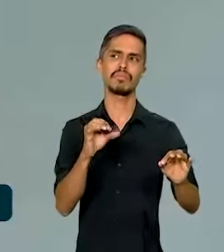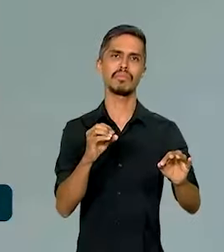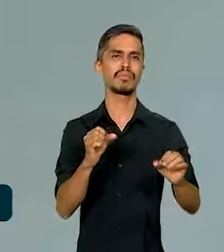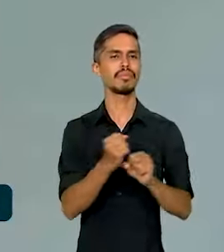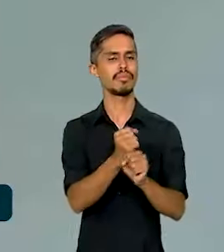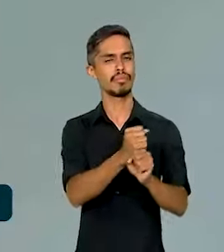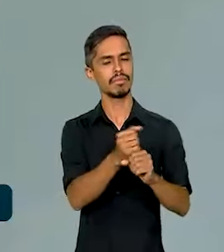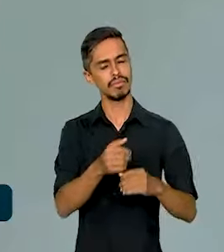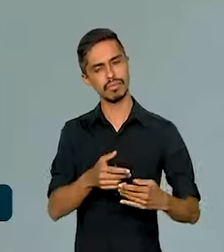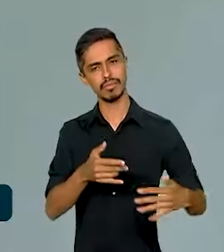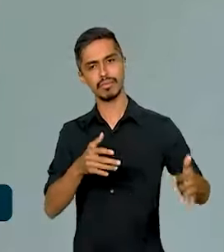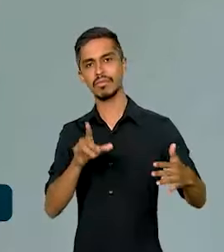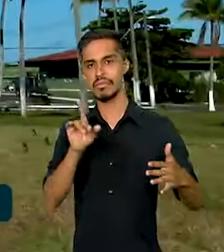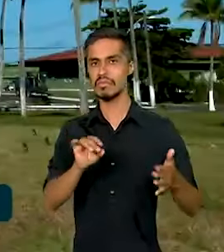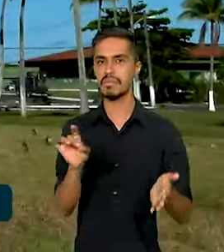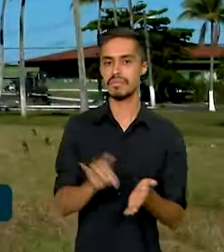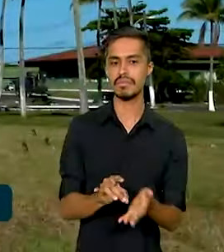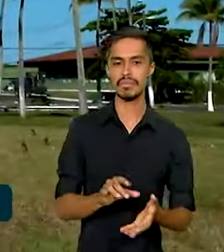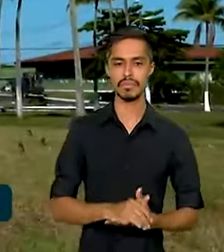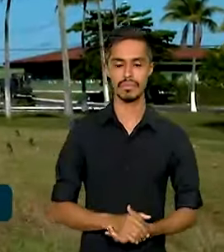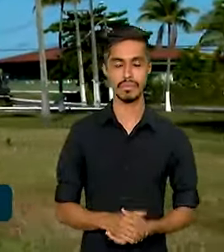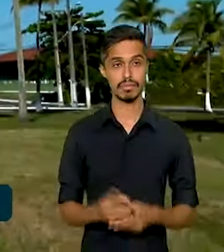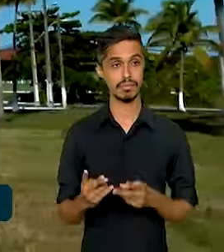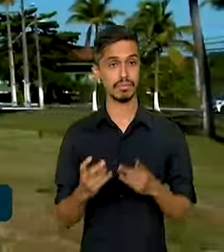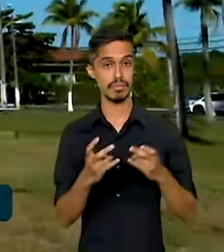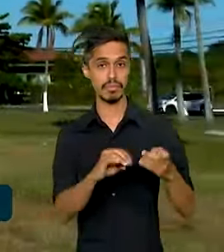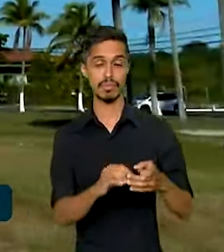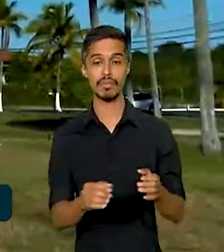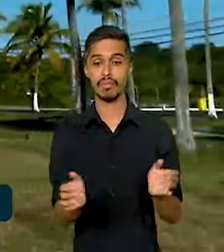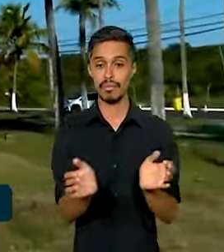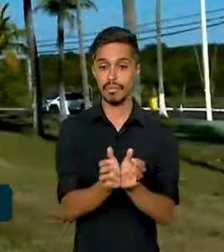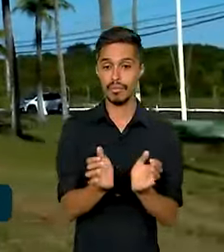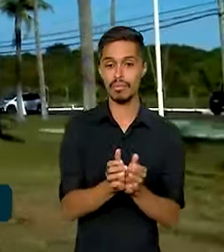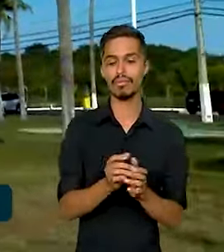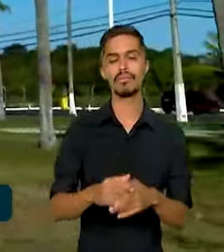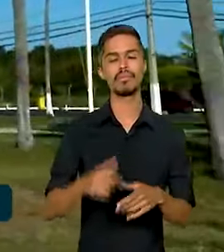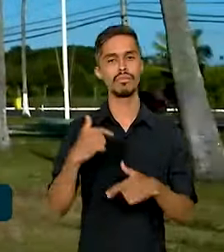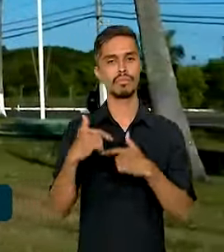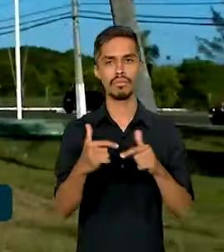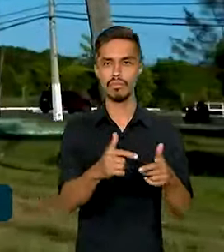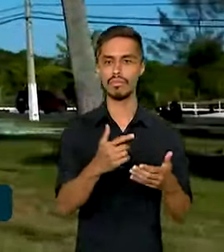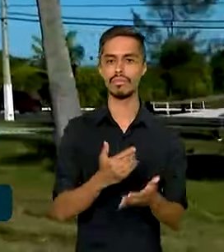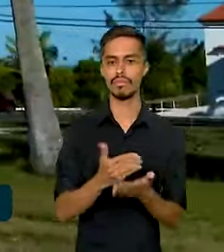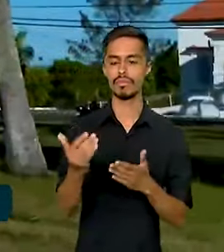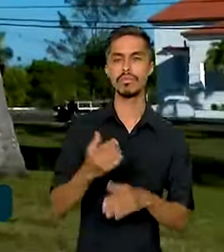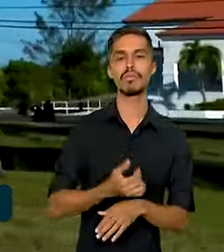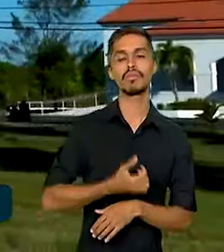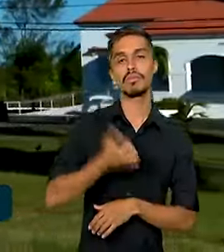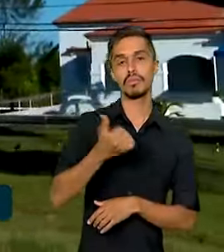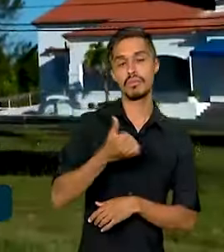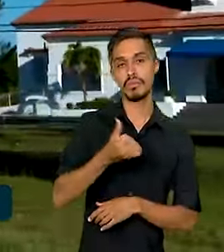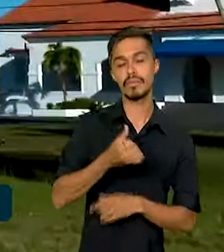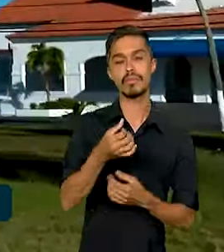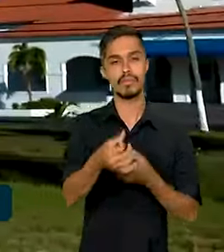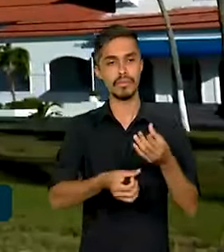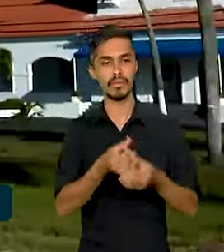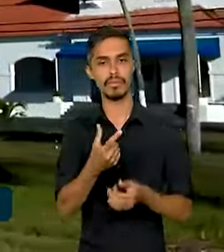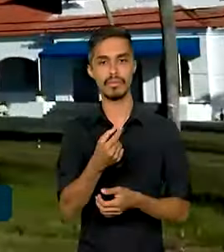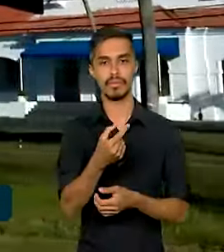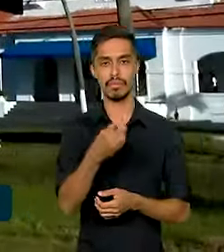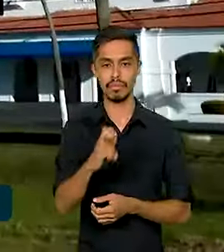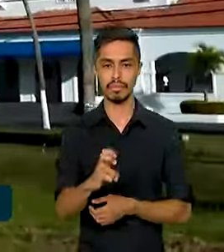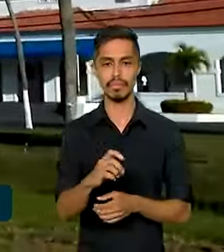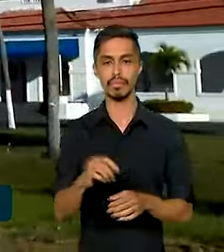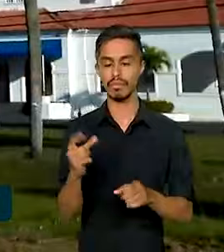realmente é factível. A previsão é que o parque comece a funcionar no primeiro semestre de 2025, com a reforma